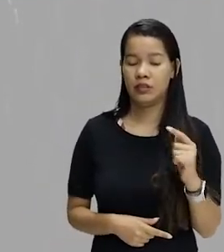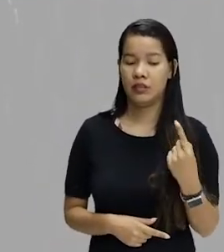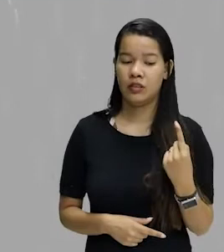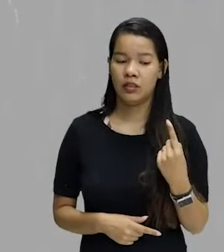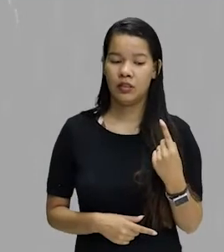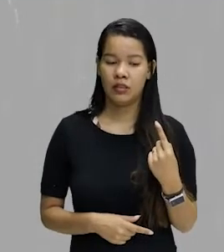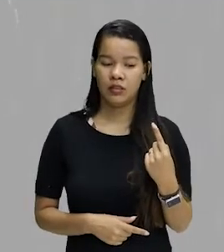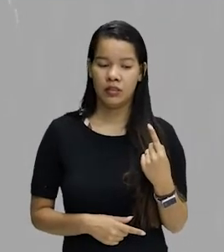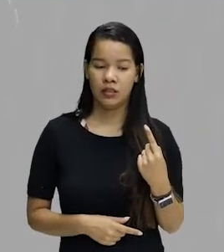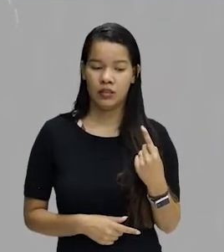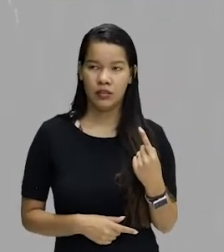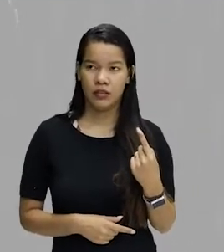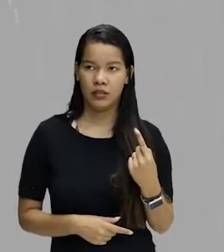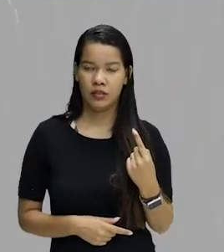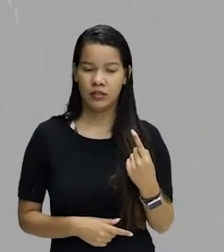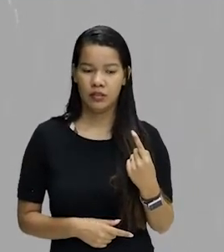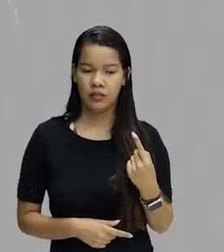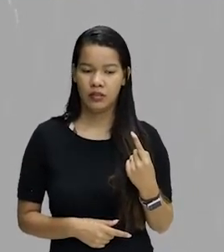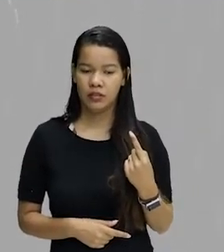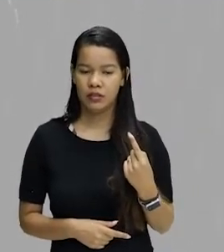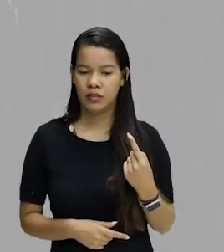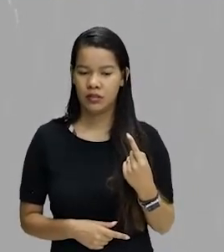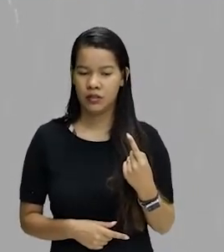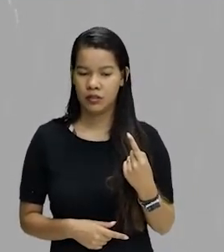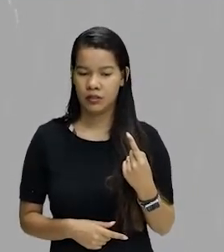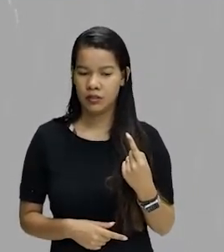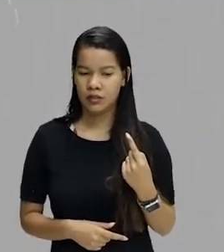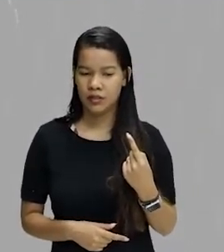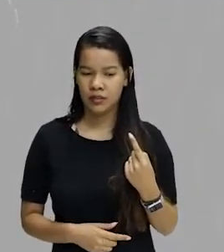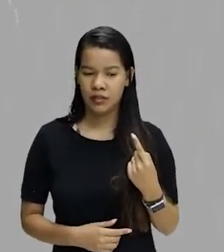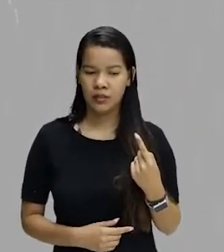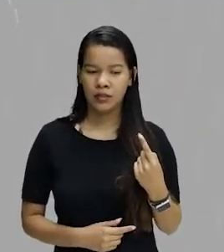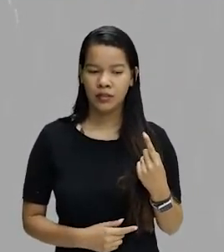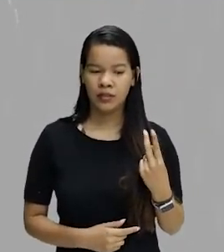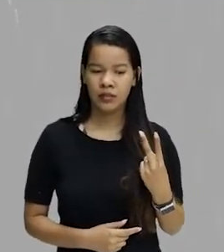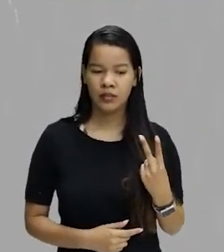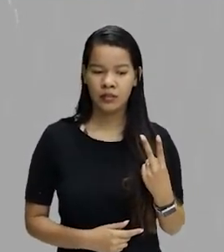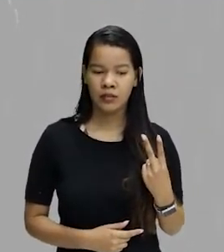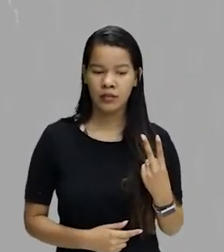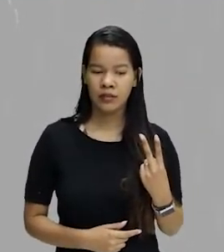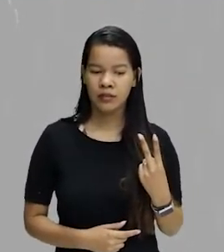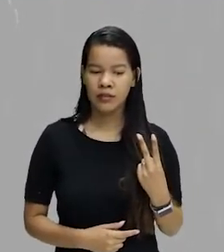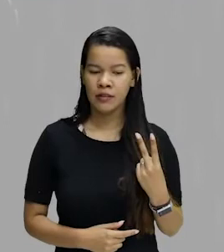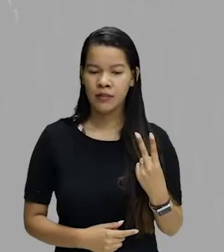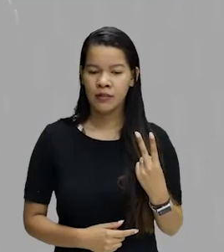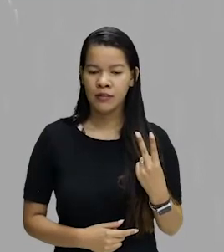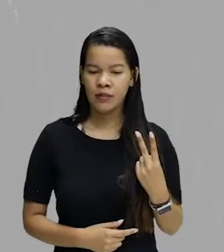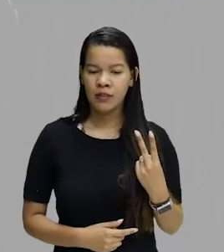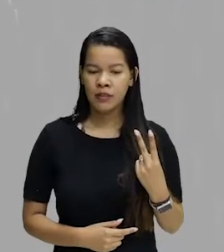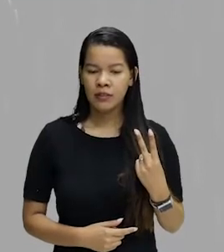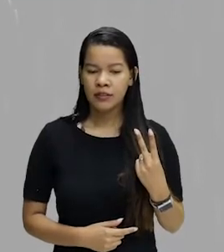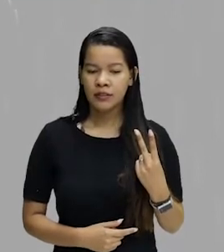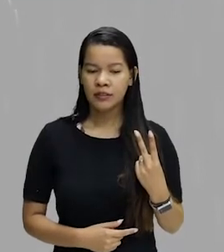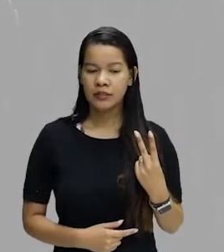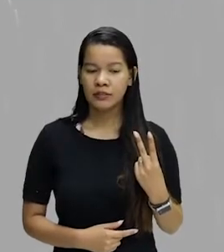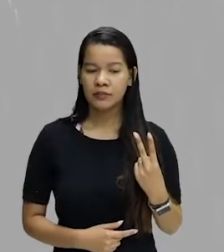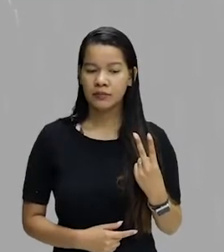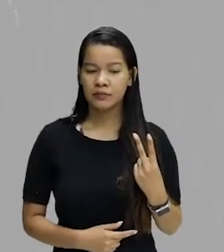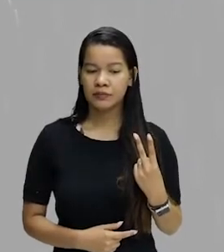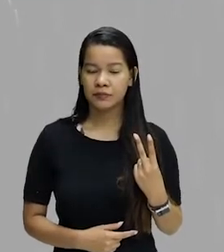álcool, só que ele é um álcool que apresenta duas ligações duplas. O composto 2 é um álcool, só que é um álcool